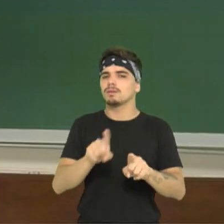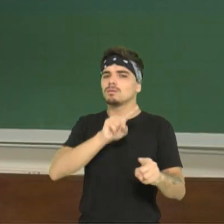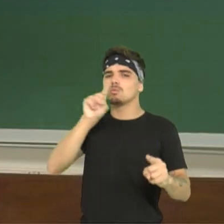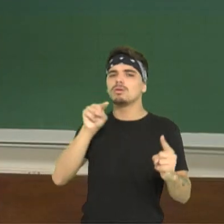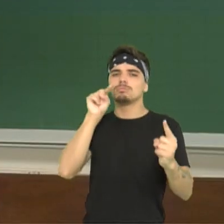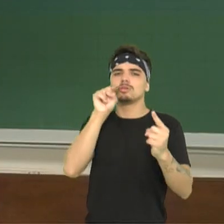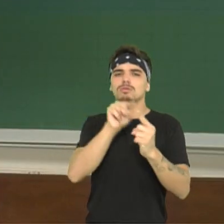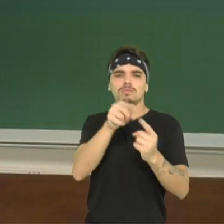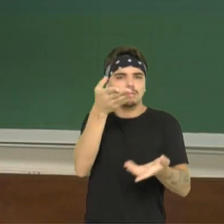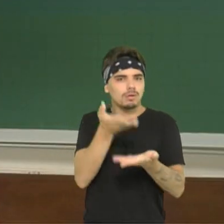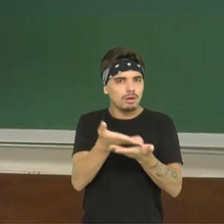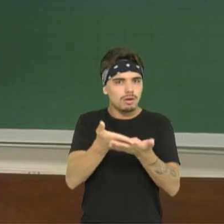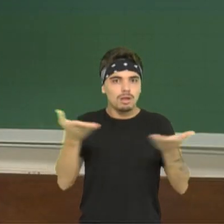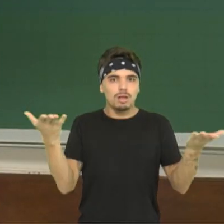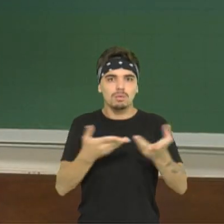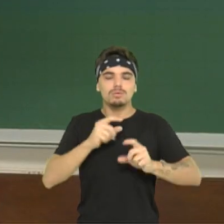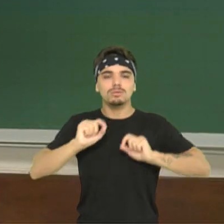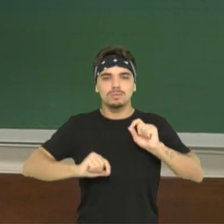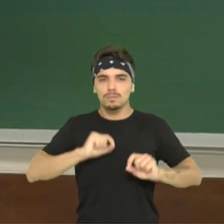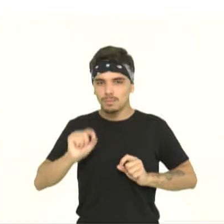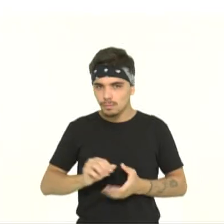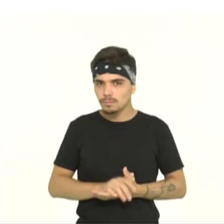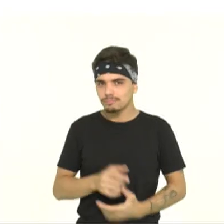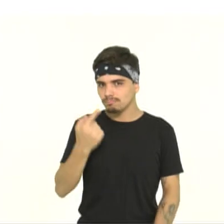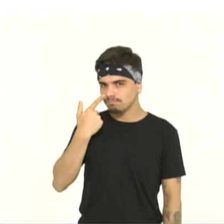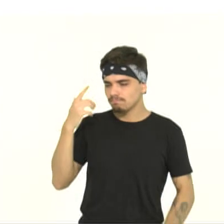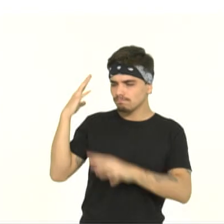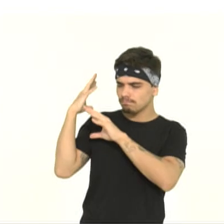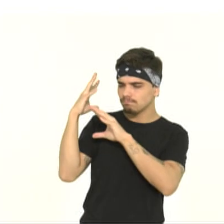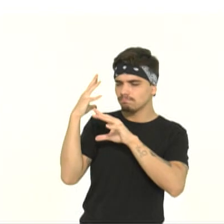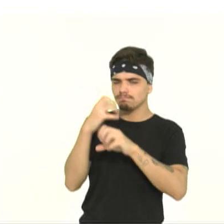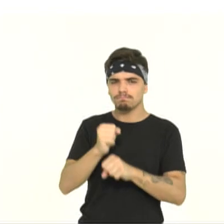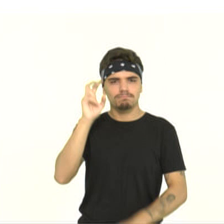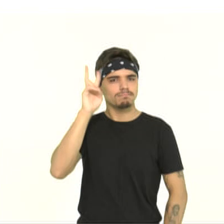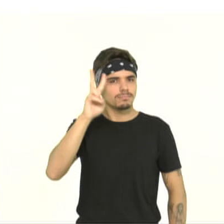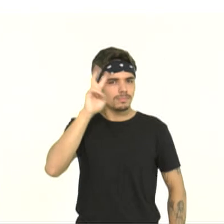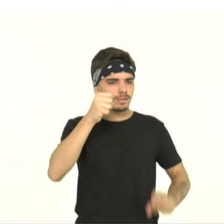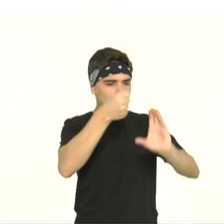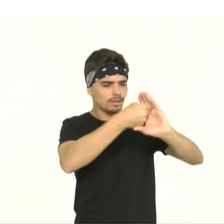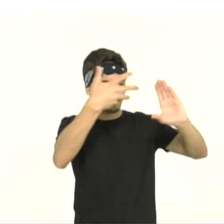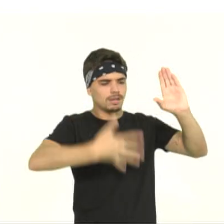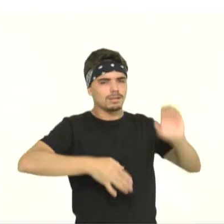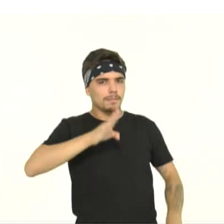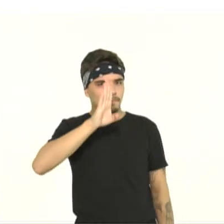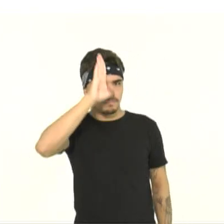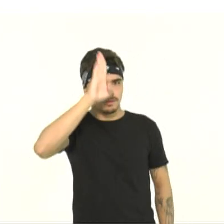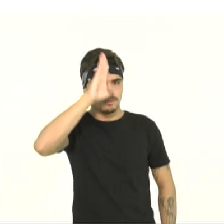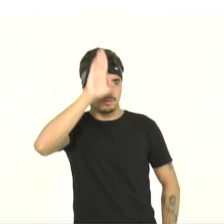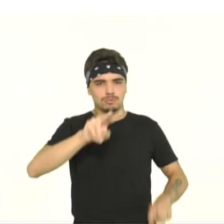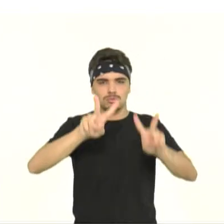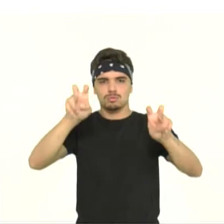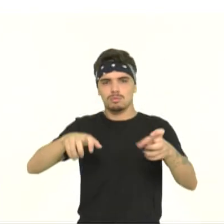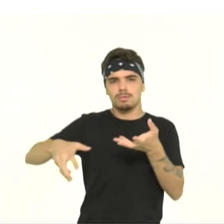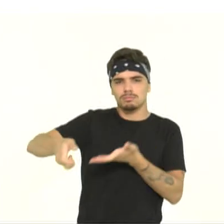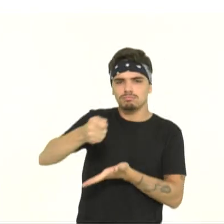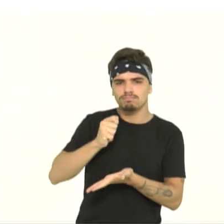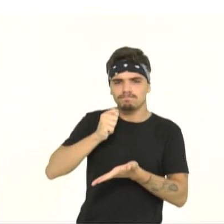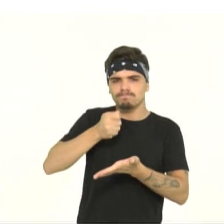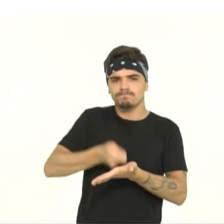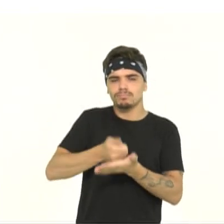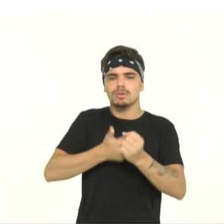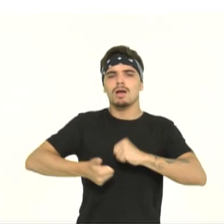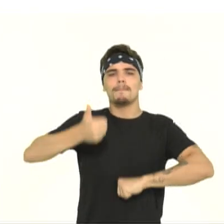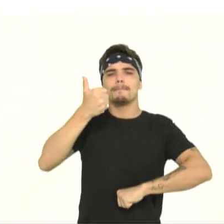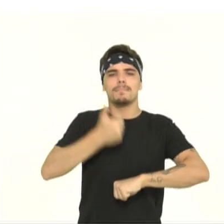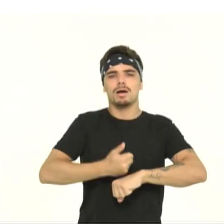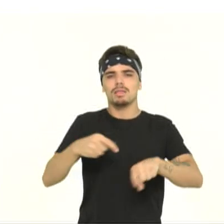nossa aula de hoje, então, são os seguintes: relembrar as principais características dos regimes totalitários e suas